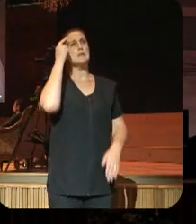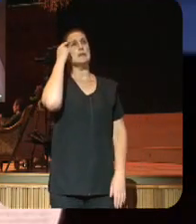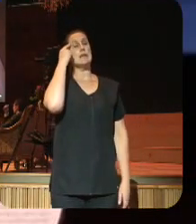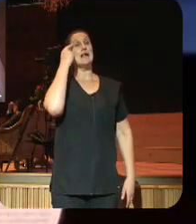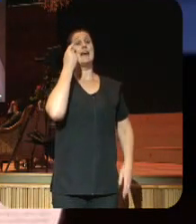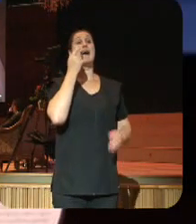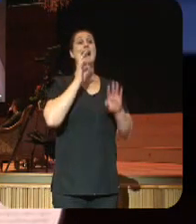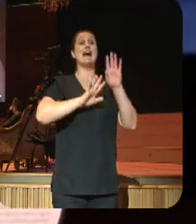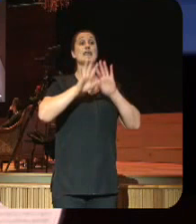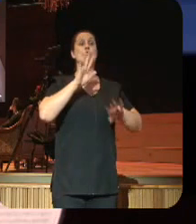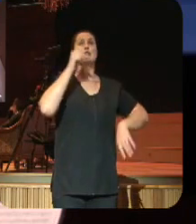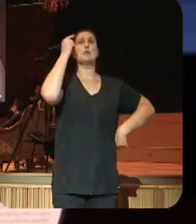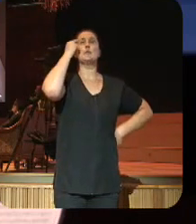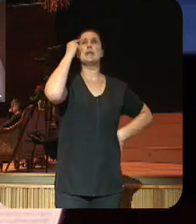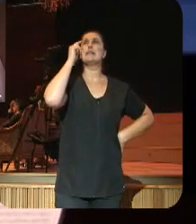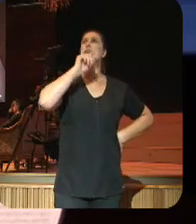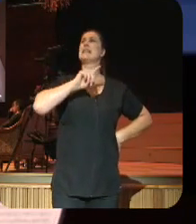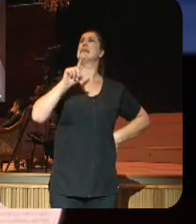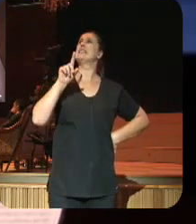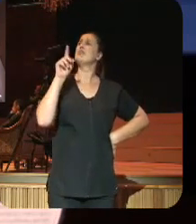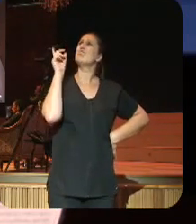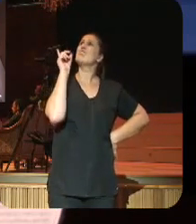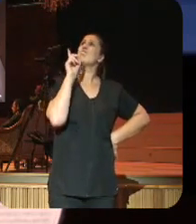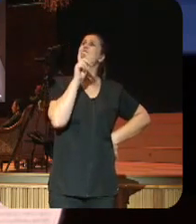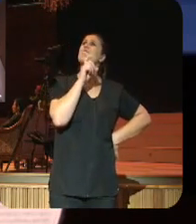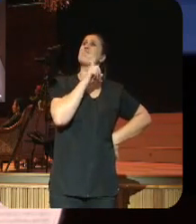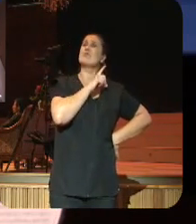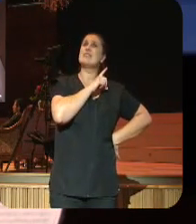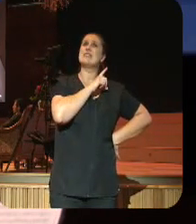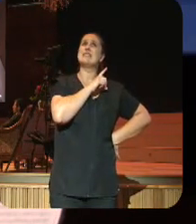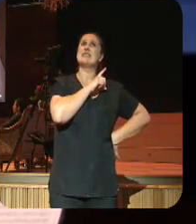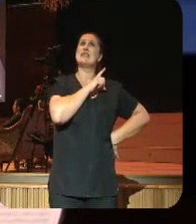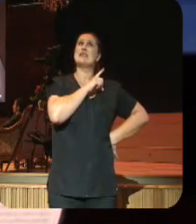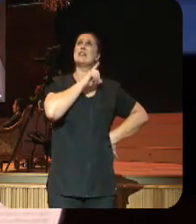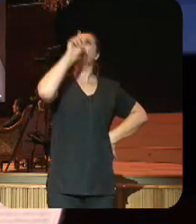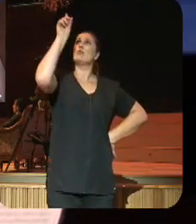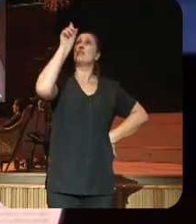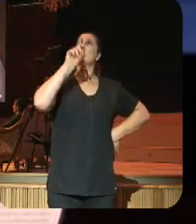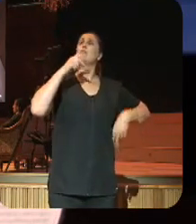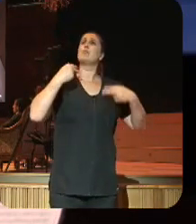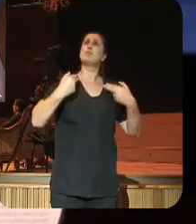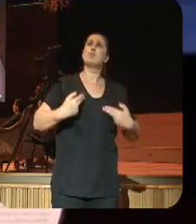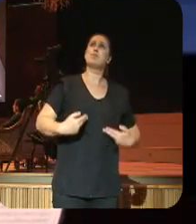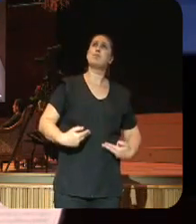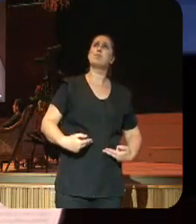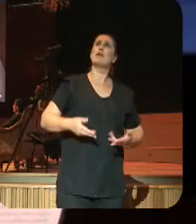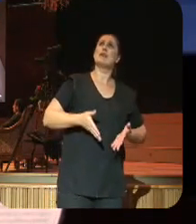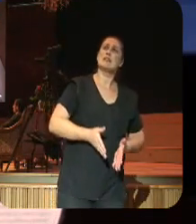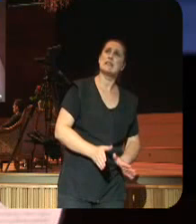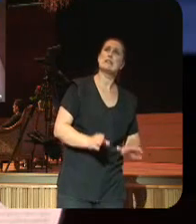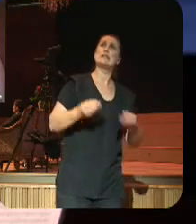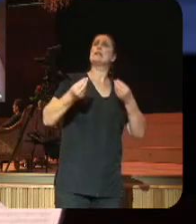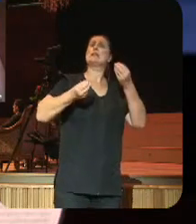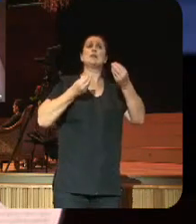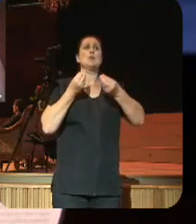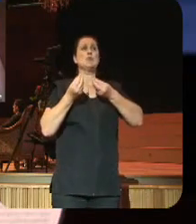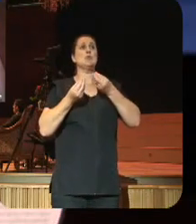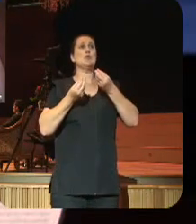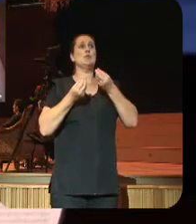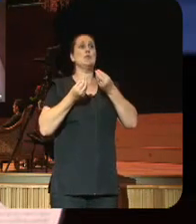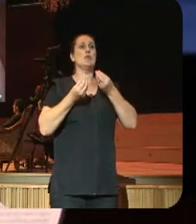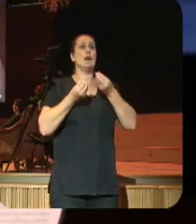Muitas vezes eu pensei assim: Deus, esse negócio de encarnação é muito complicado, Jesus nascer.